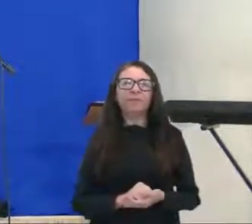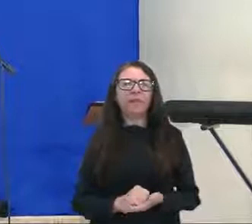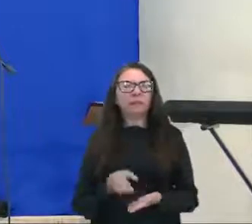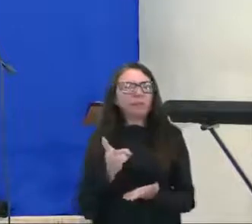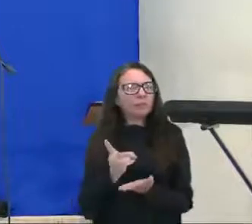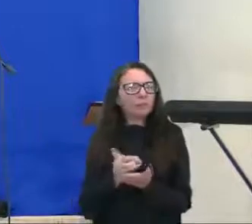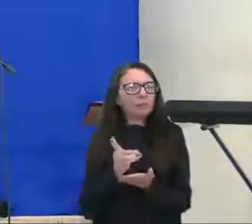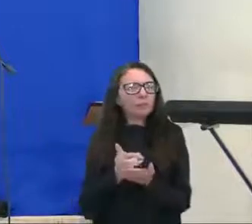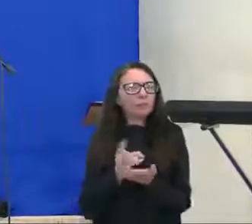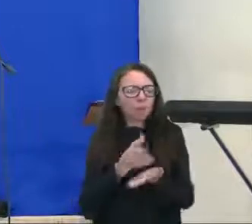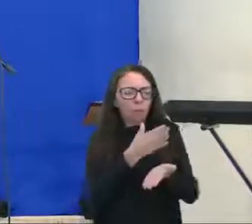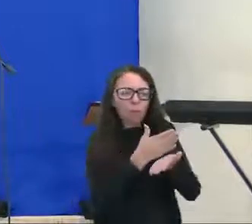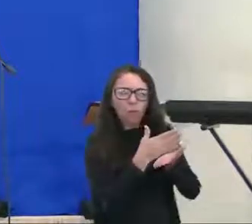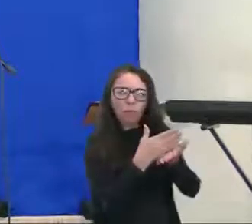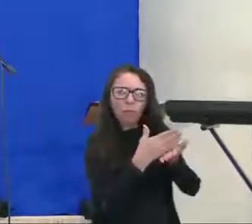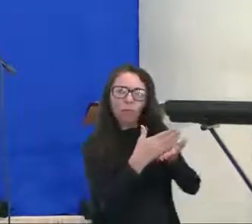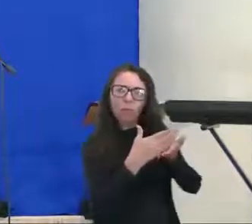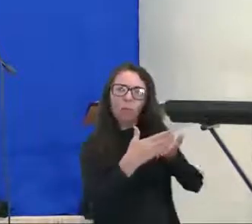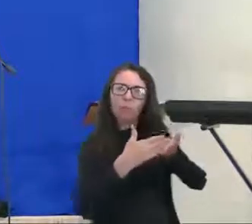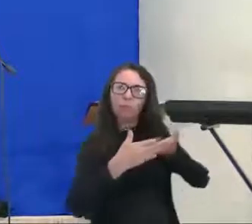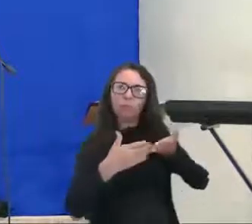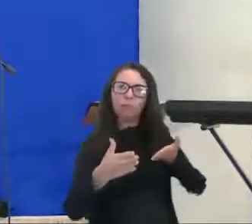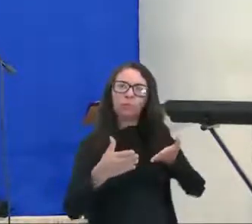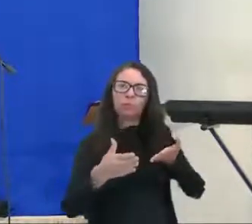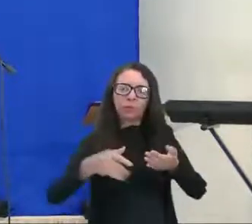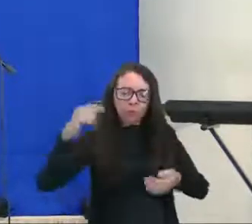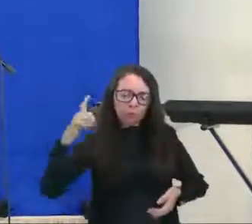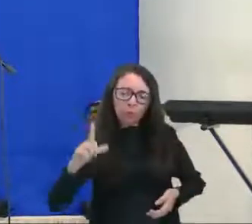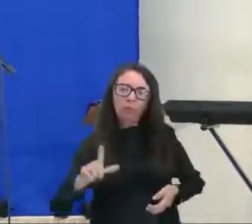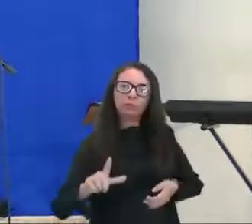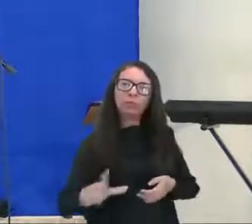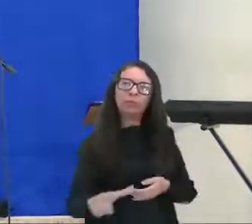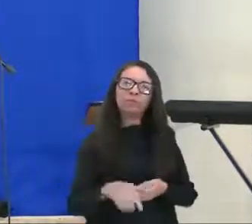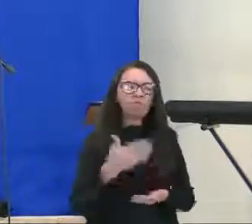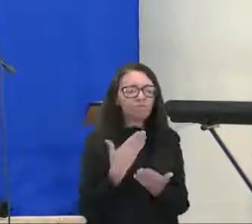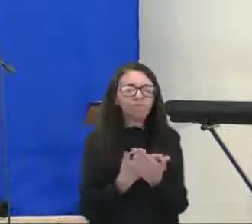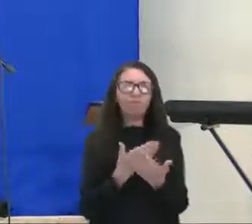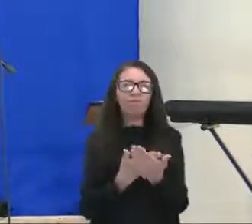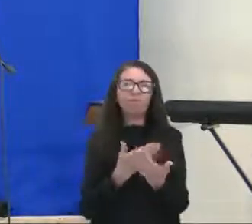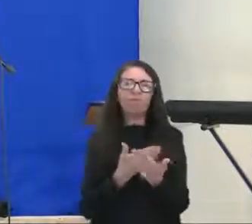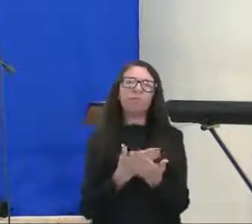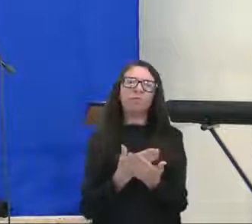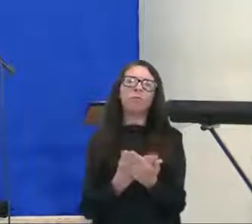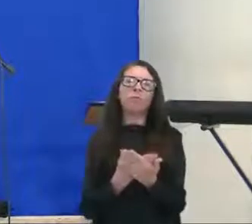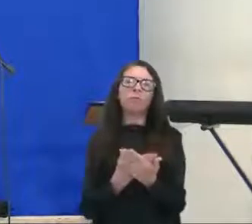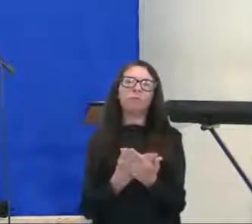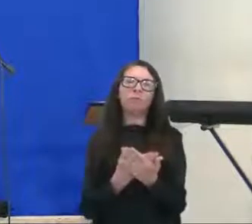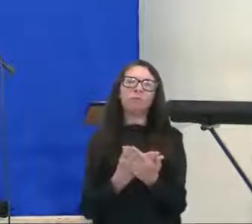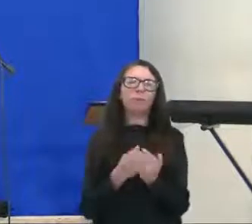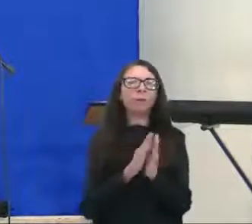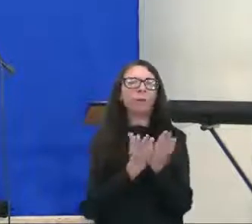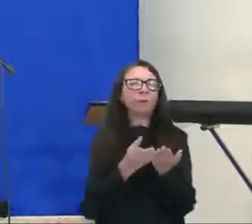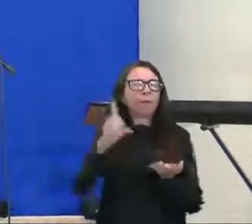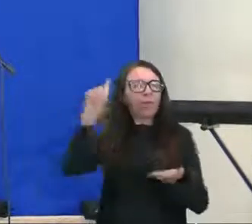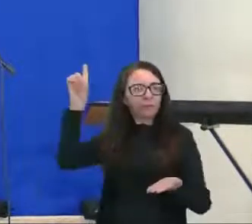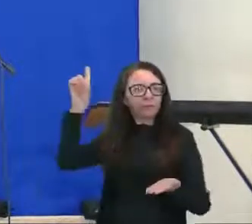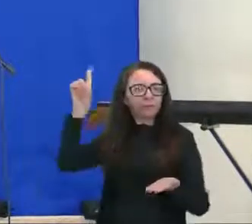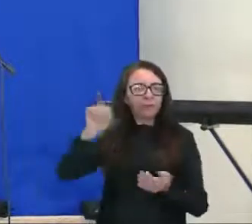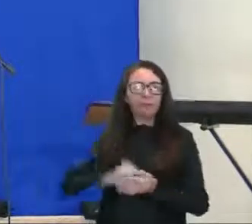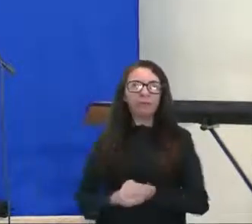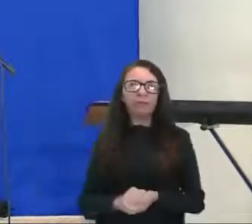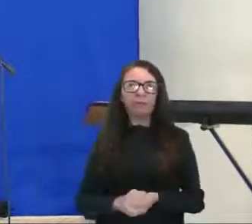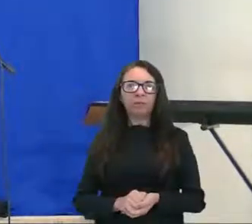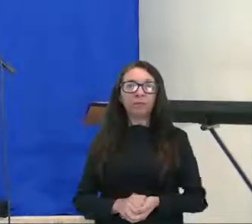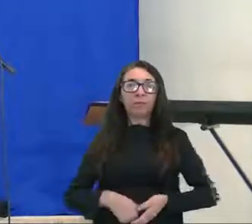Do corpo de Cristo. Agora nós vamos falar da parte 2. Semana que vem talvez tenha a parte 3, né? E assim